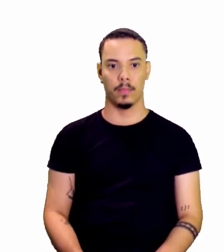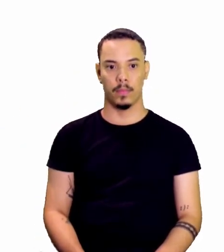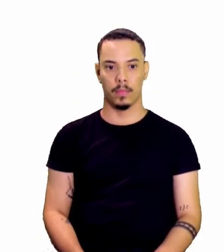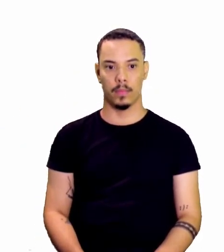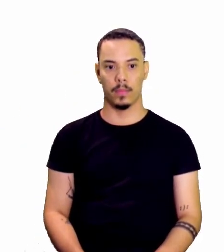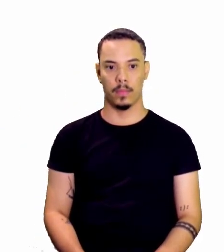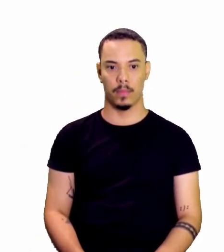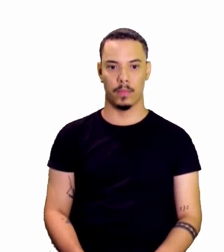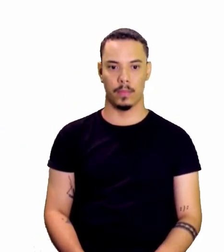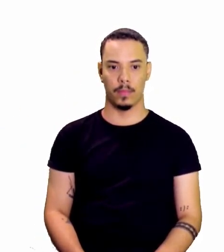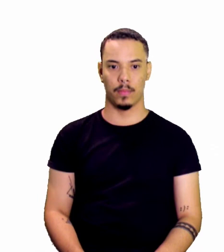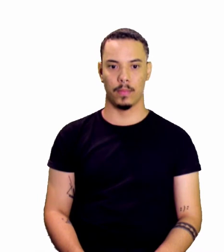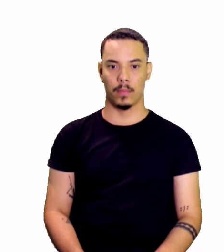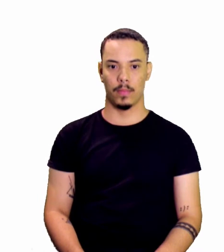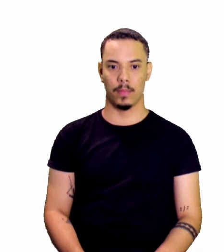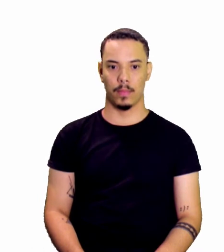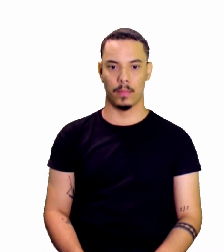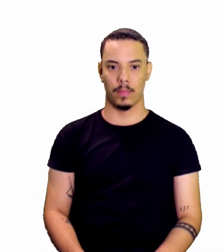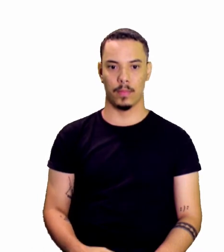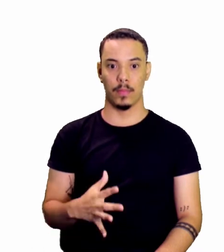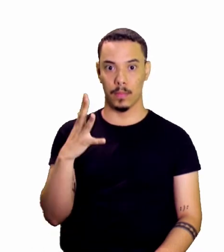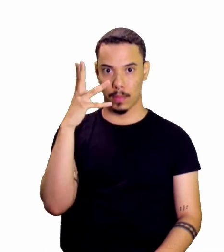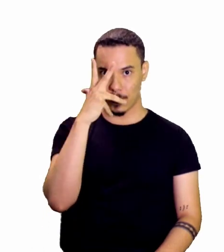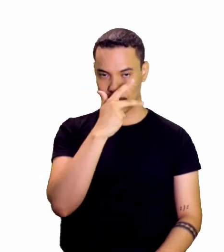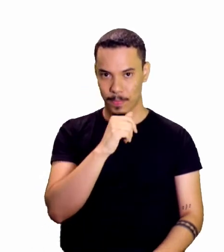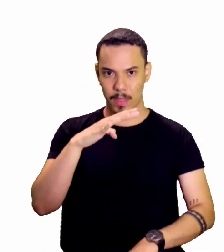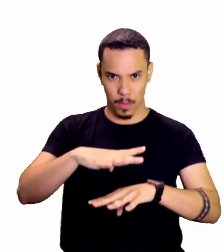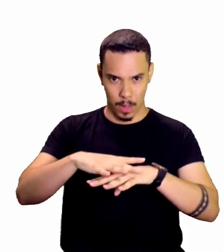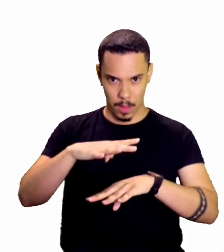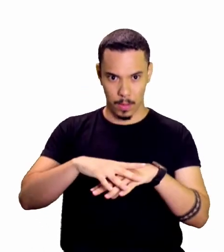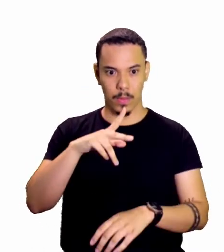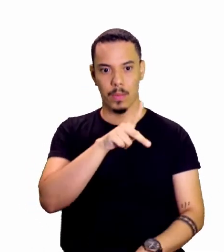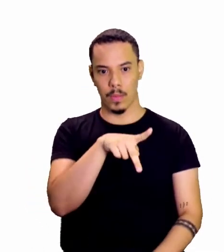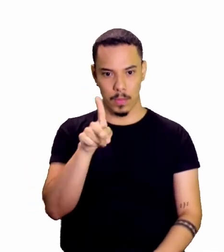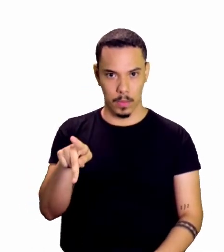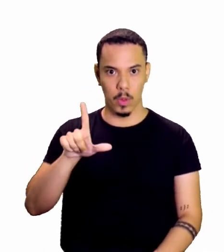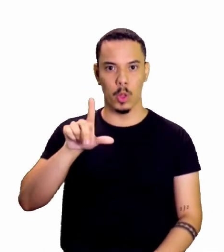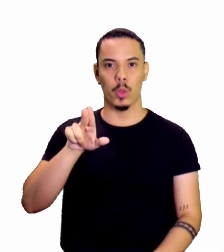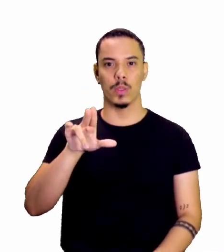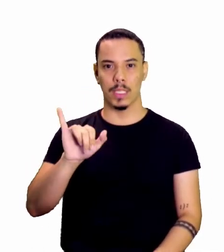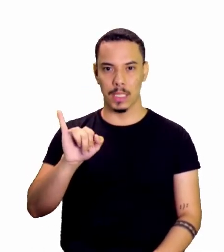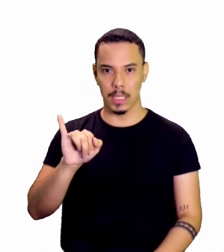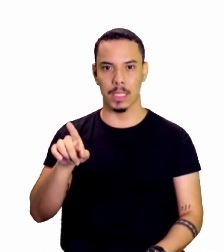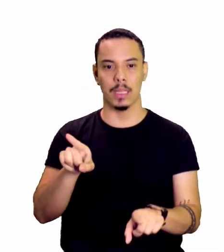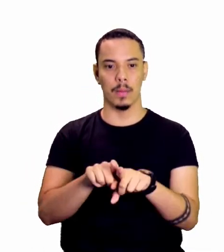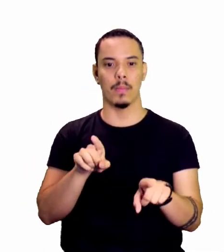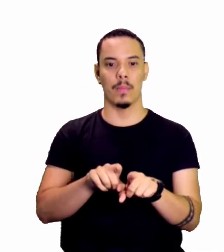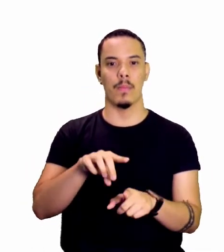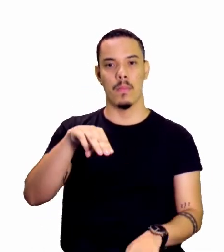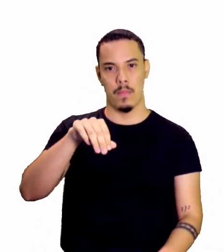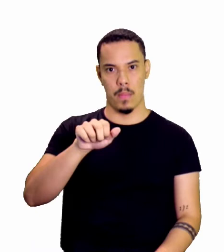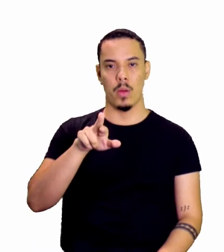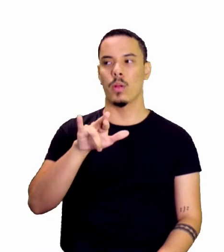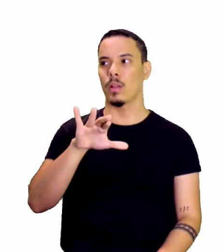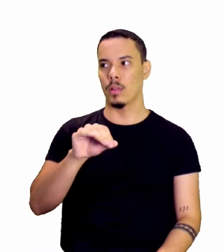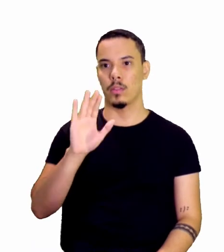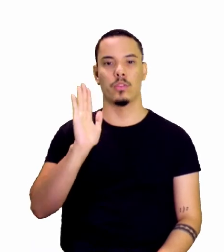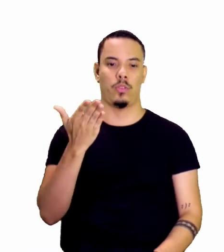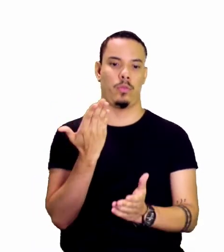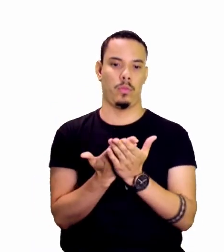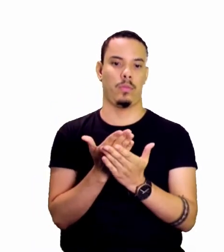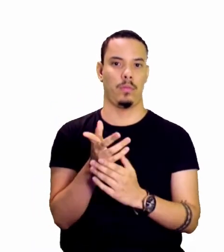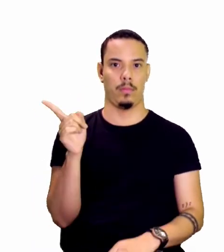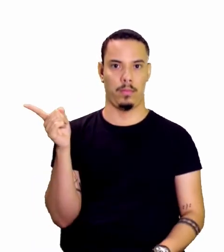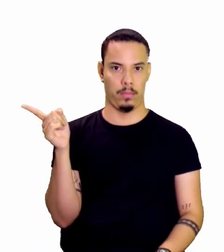o que bonitinho ó a matemática lá com Professora Lucy pelo seu Maurício Acho que você já viu isso aqui ó